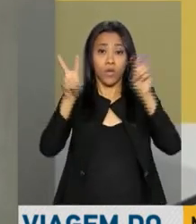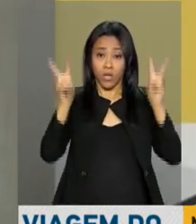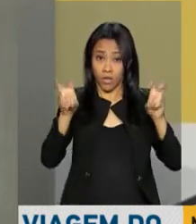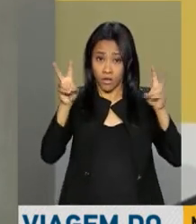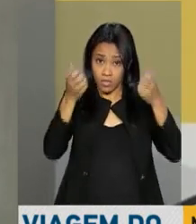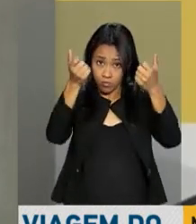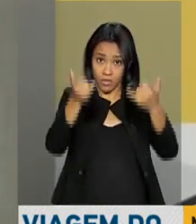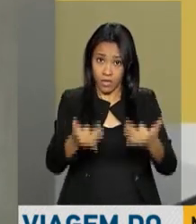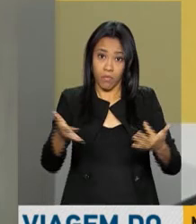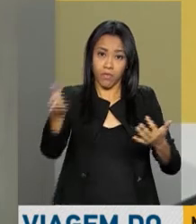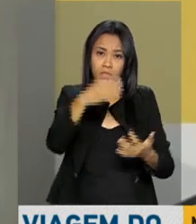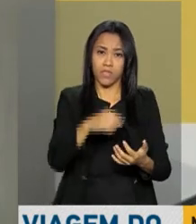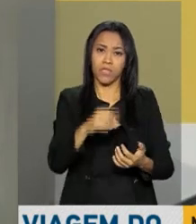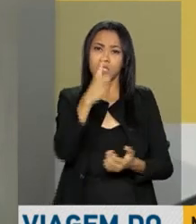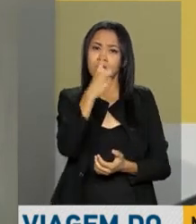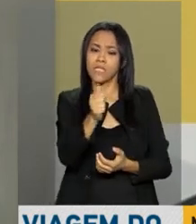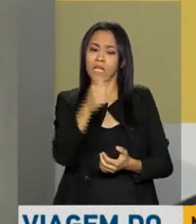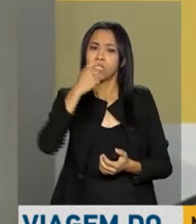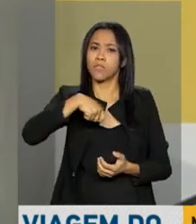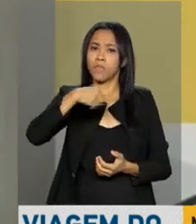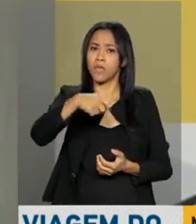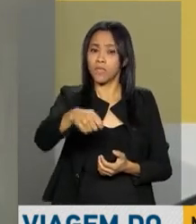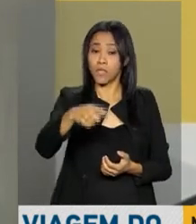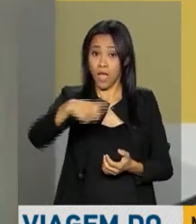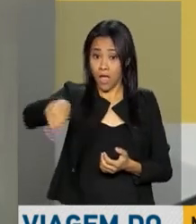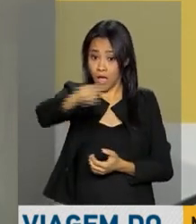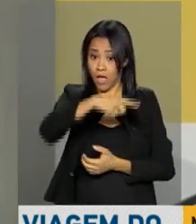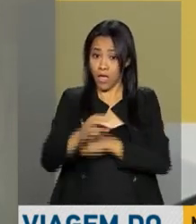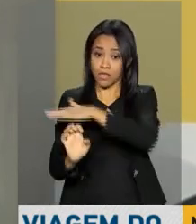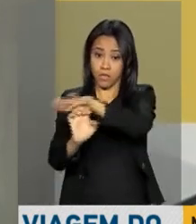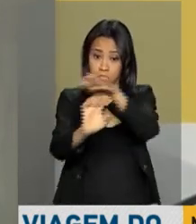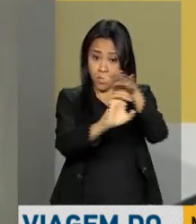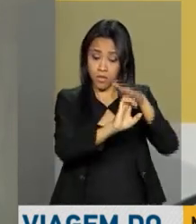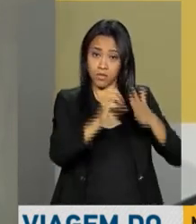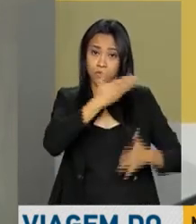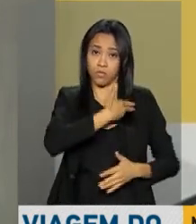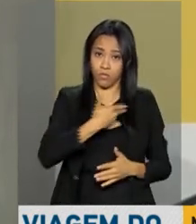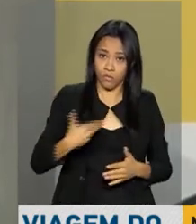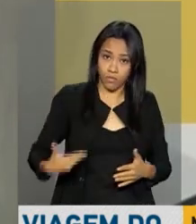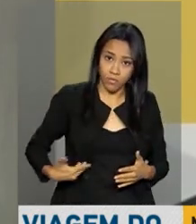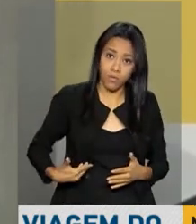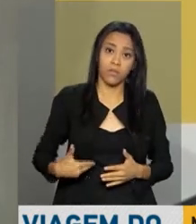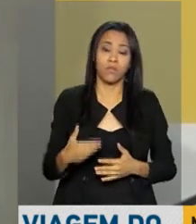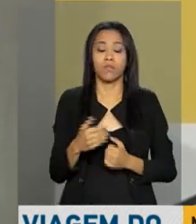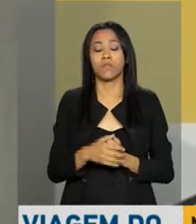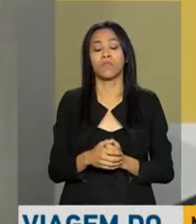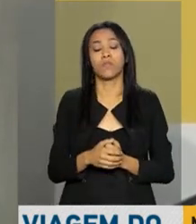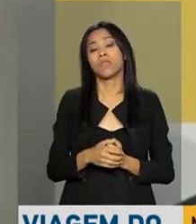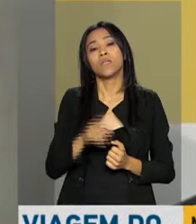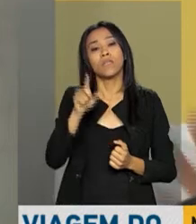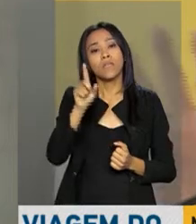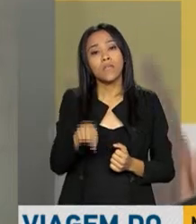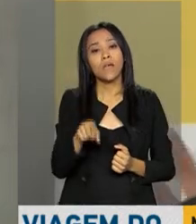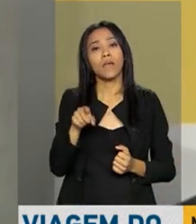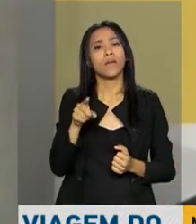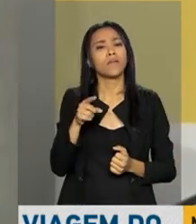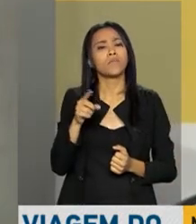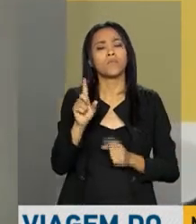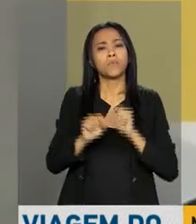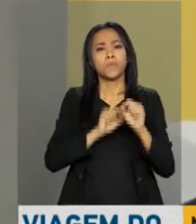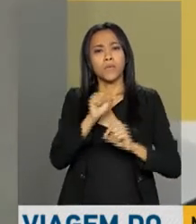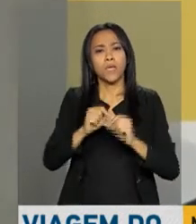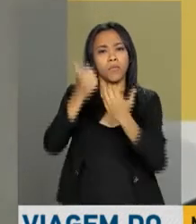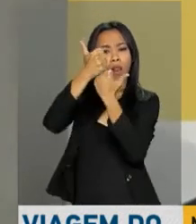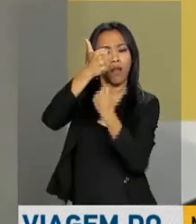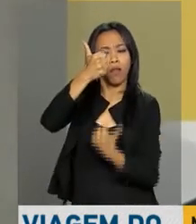longo destes também 17 meses as empresas estatais que são feridas hoje especialmente exclusivamente por técnicos das